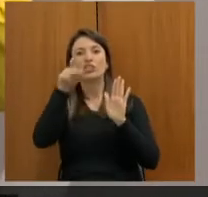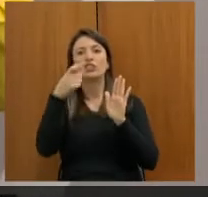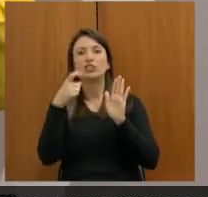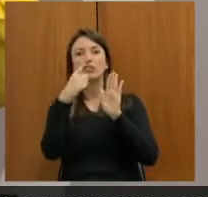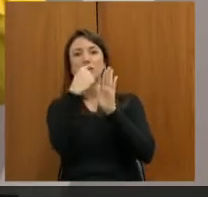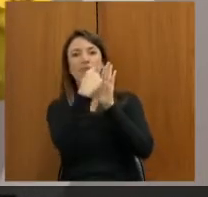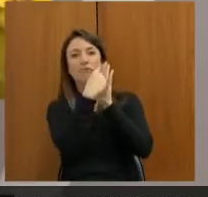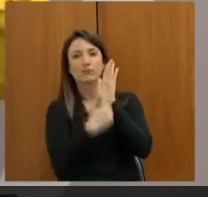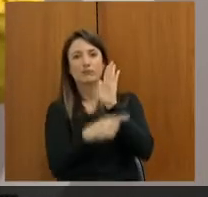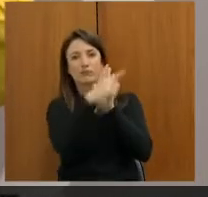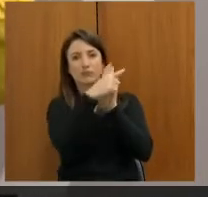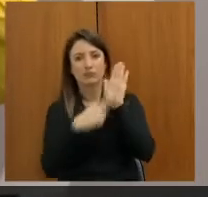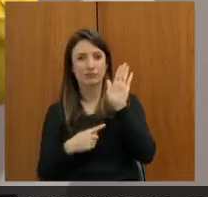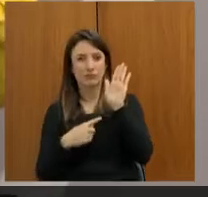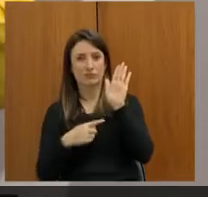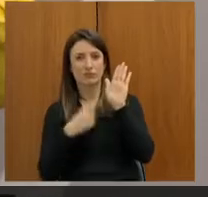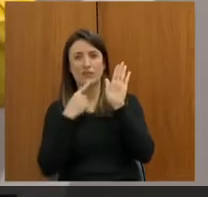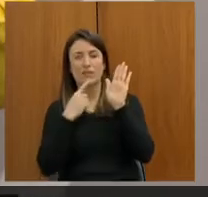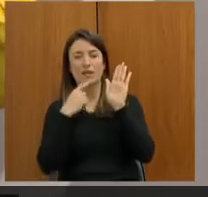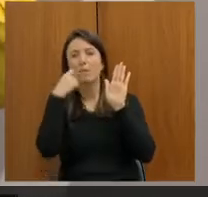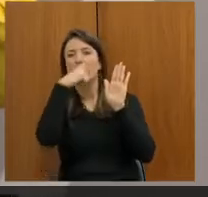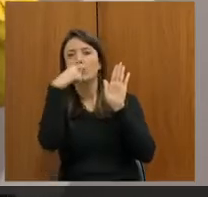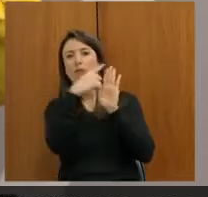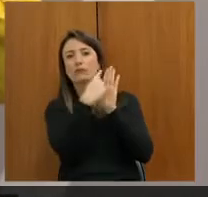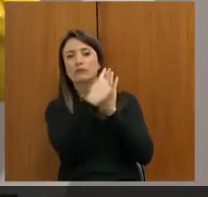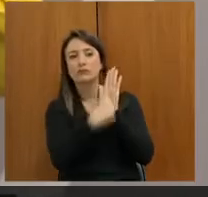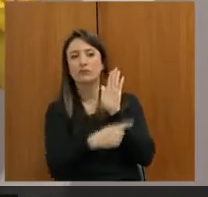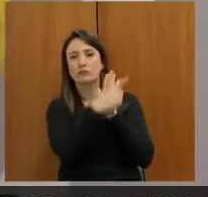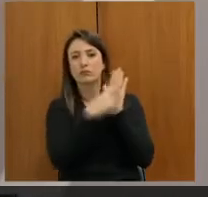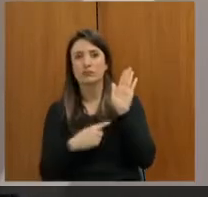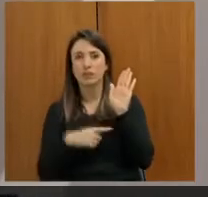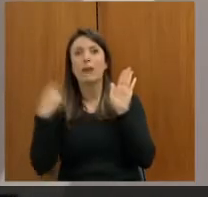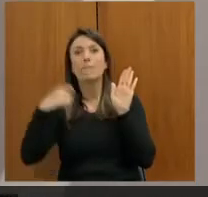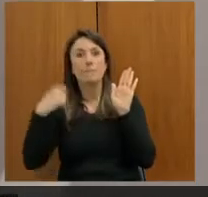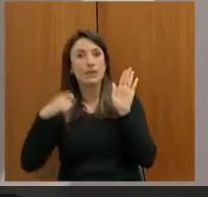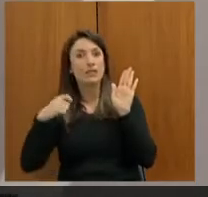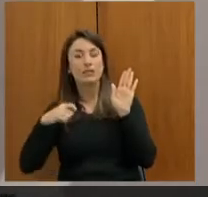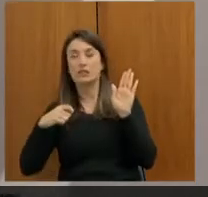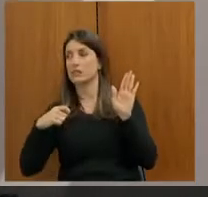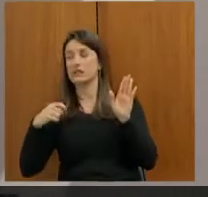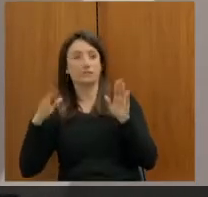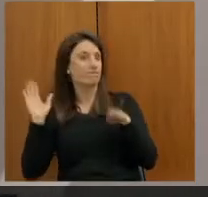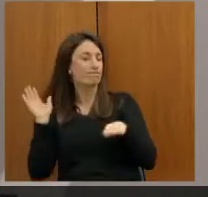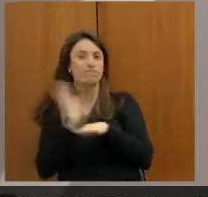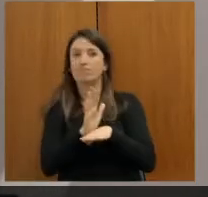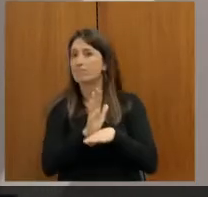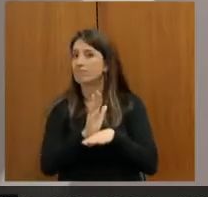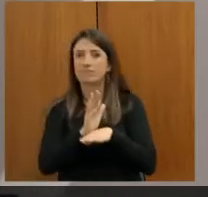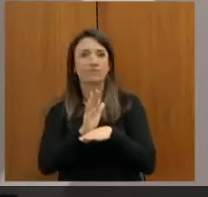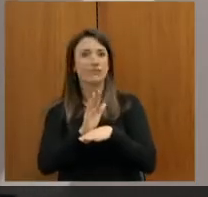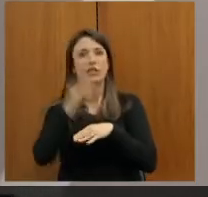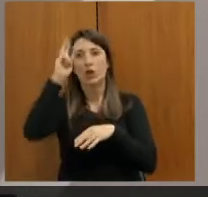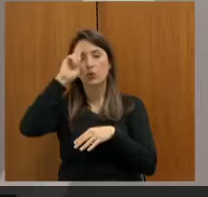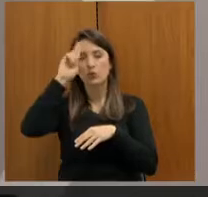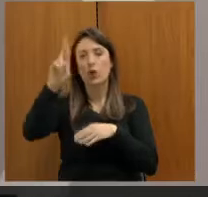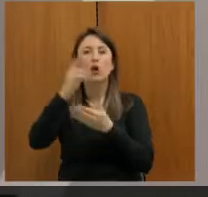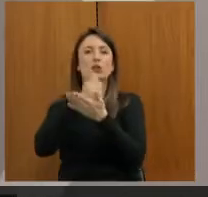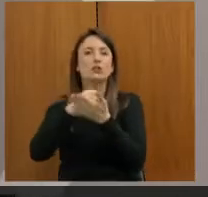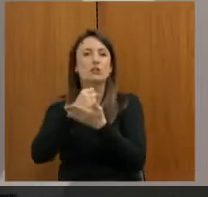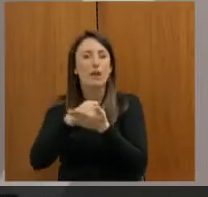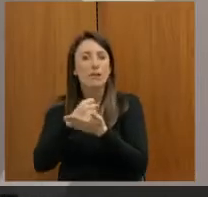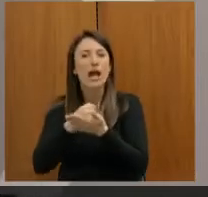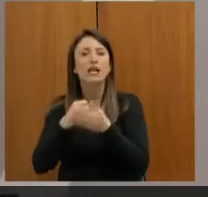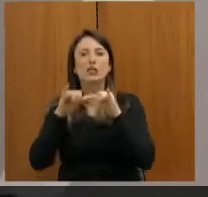deverá ser socorrida é o dono do estabelecimento da farmácia do supermercado